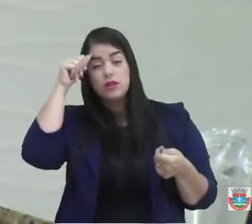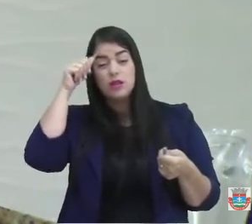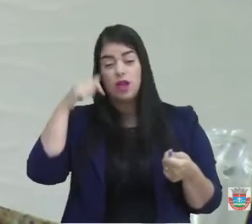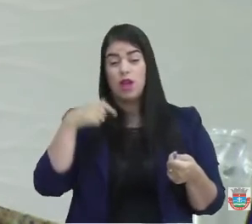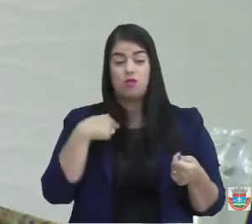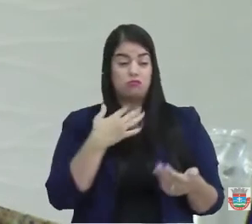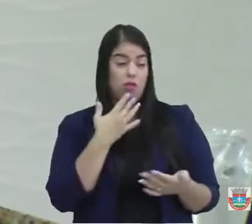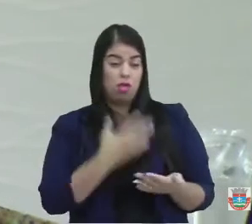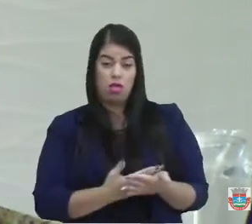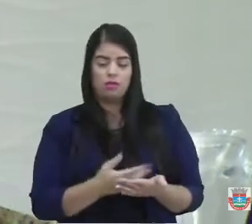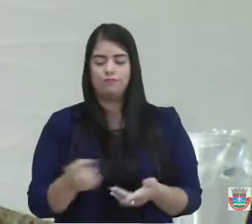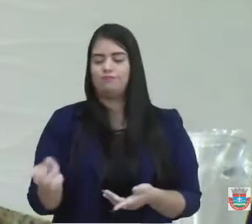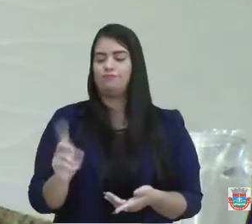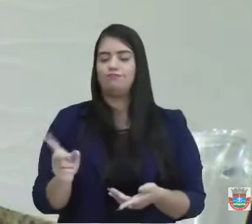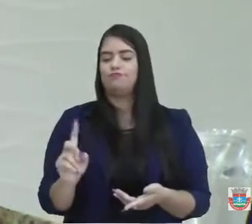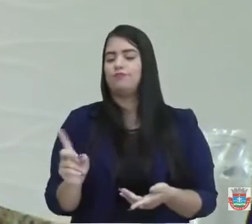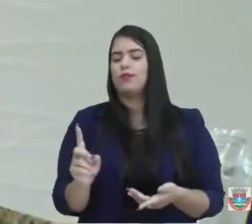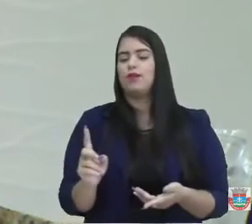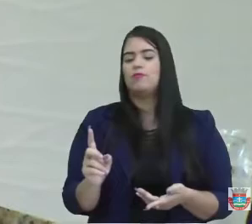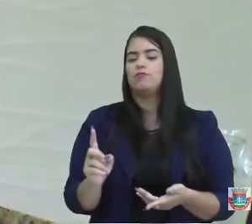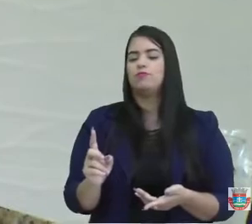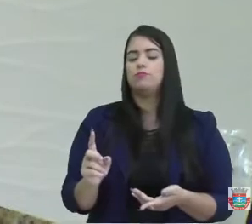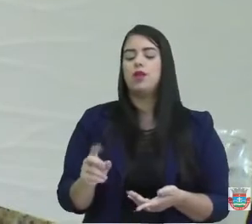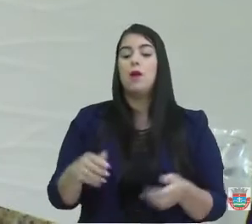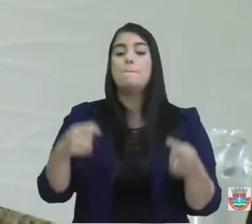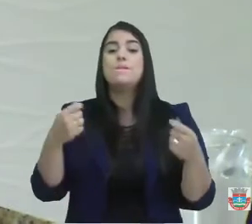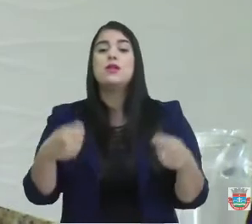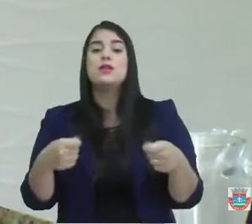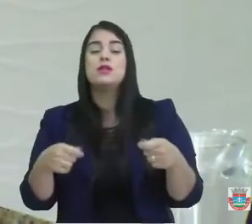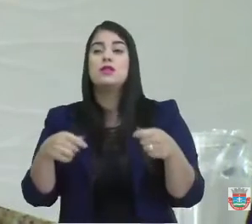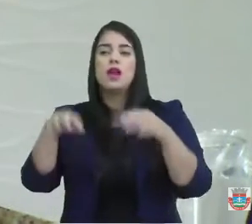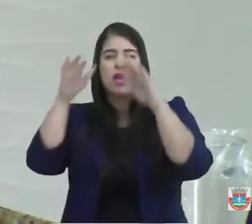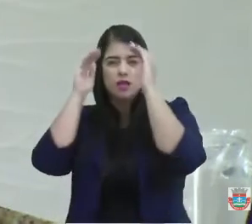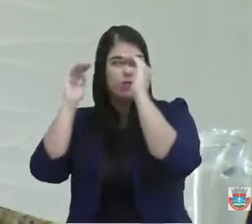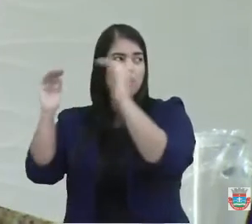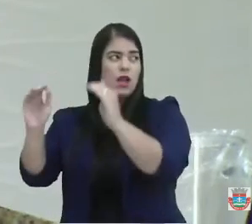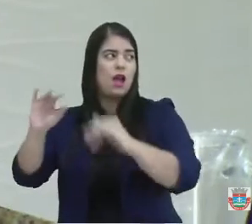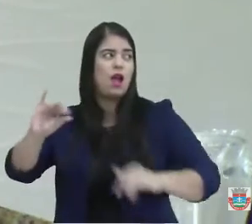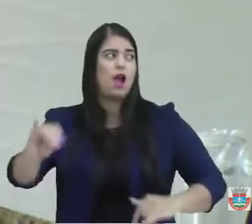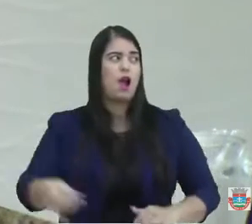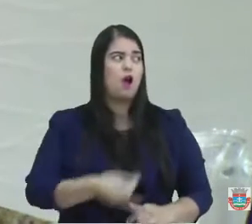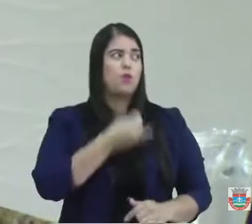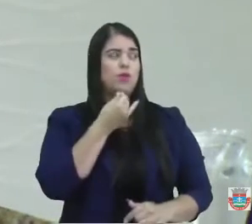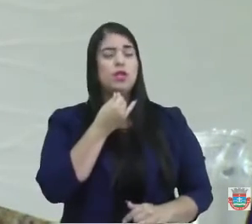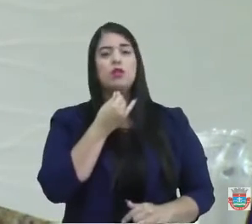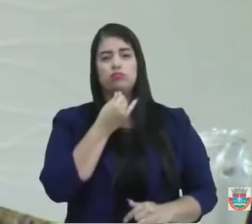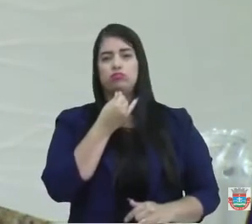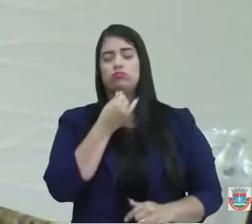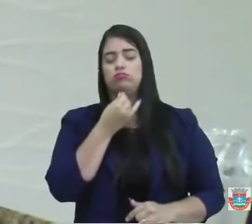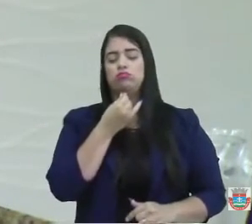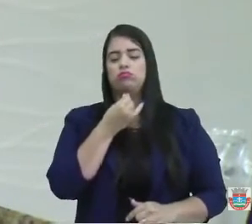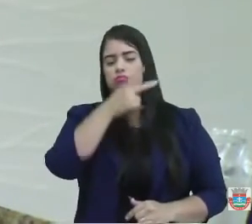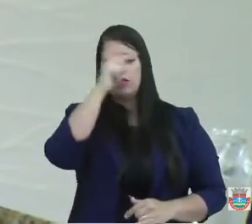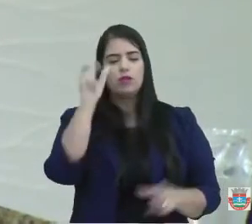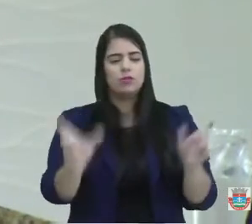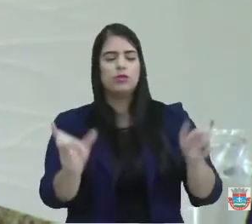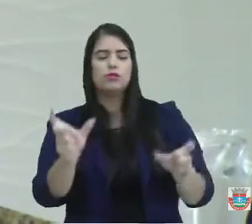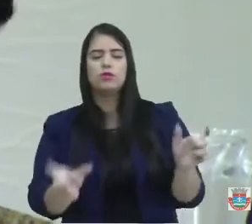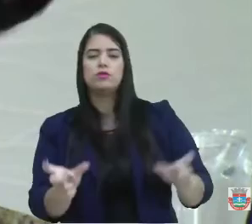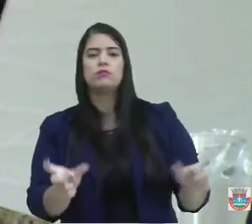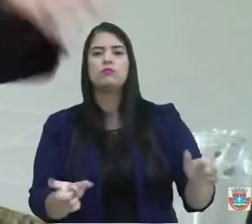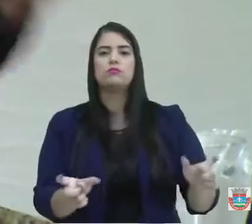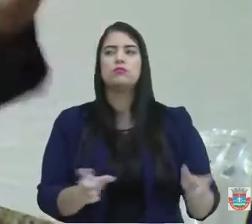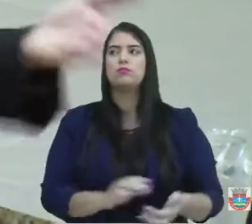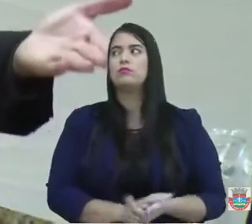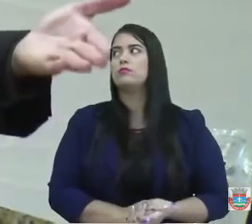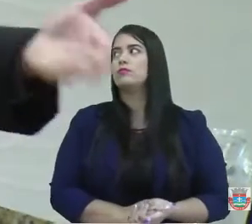quiser. Respeitar a opinião de cada um. Eu vejo vocês no grupo brigando aí. É porque todo político é ladrão. Você sabe por que eu